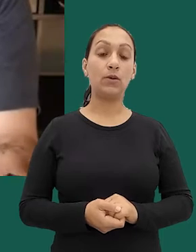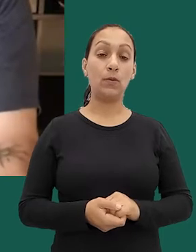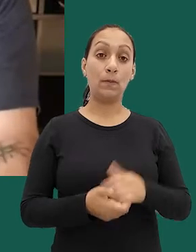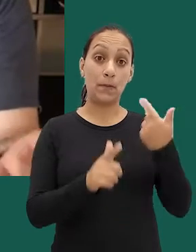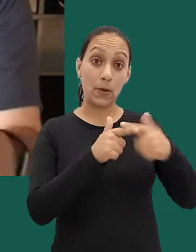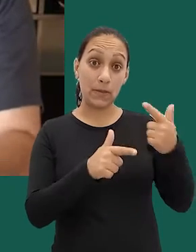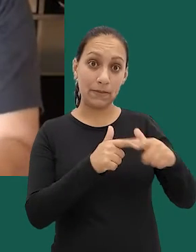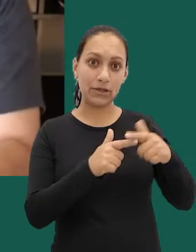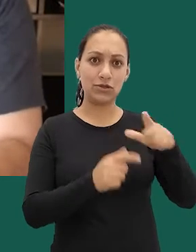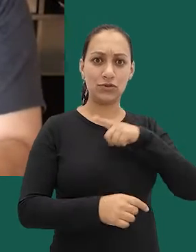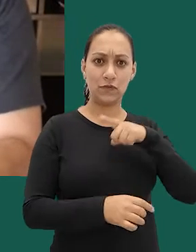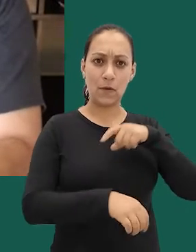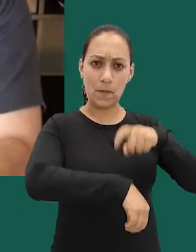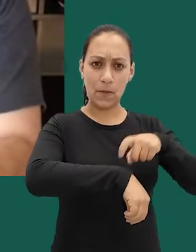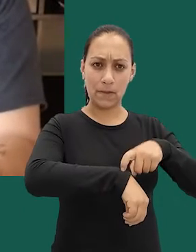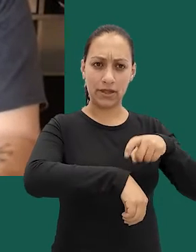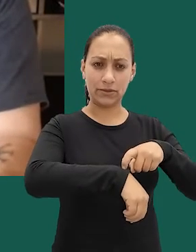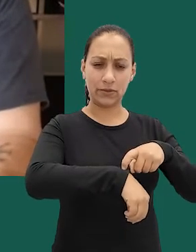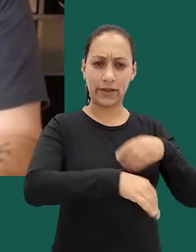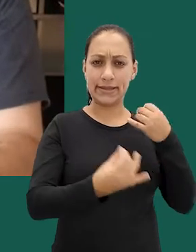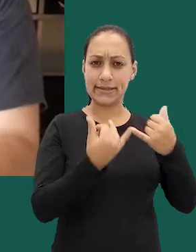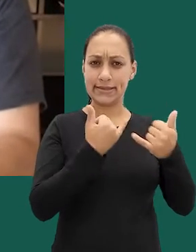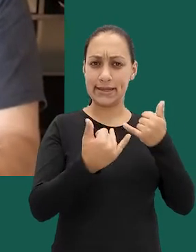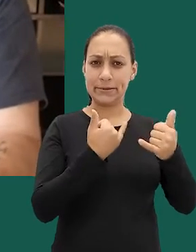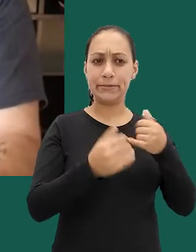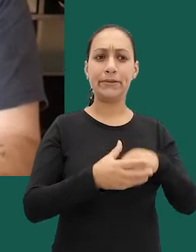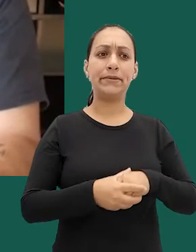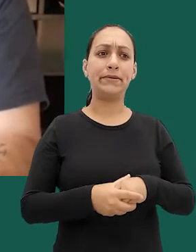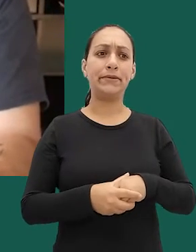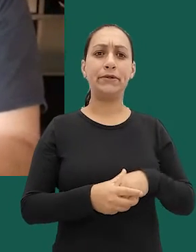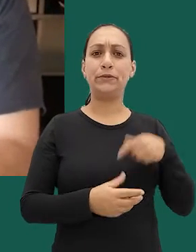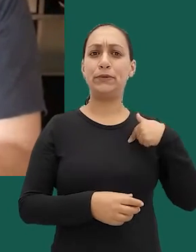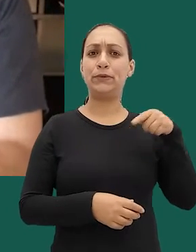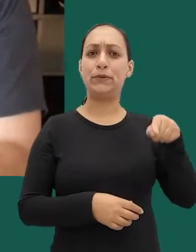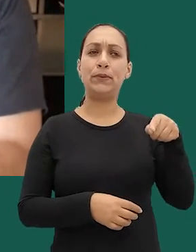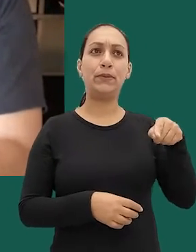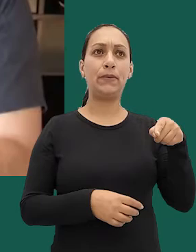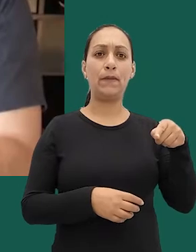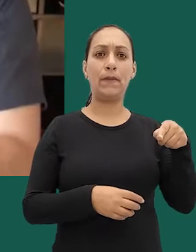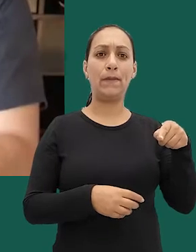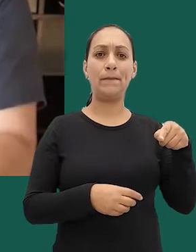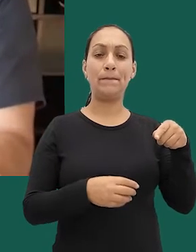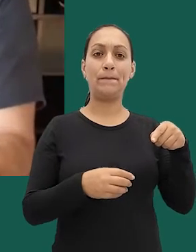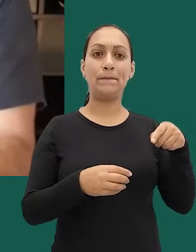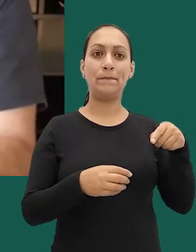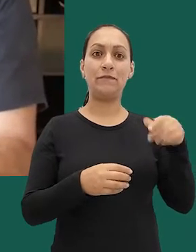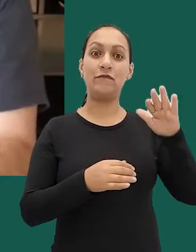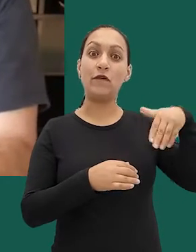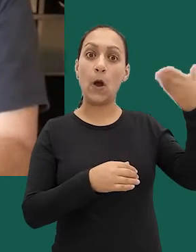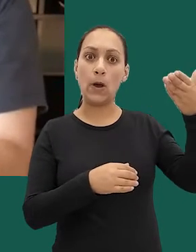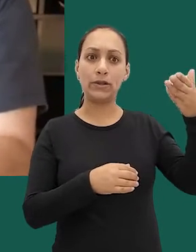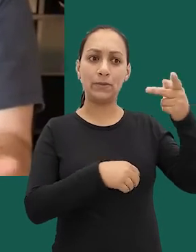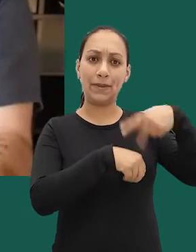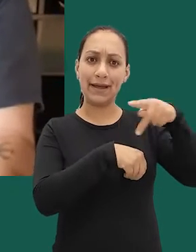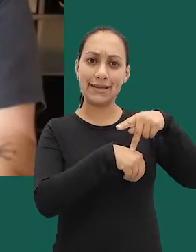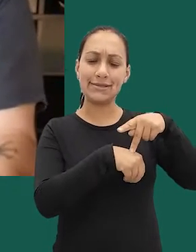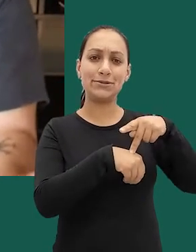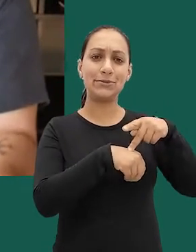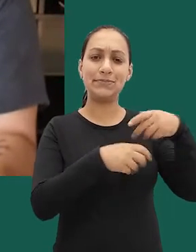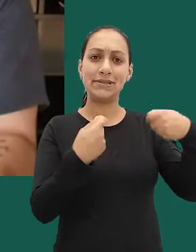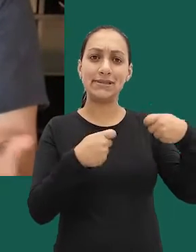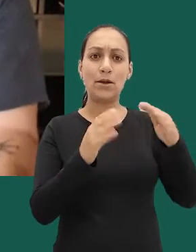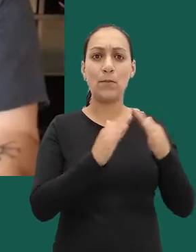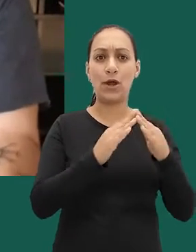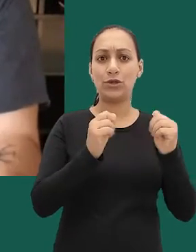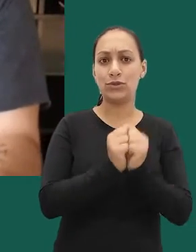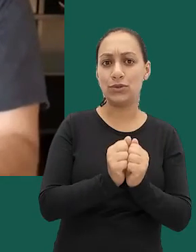tu é imigrante, tu vai acabar compartilhando casa, compartilhando apartamento, o que seja. E muitas vezes nem todo mundo gosta de